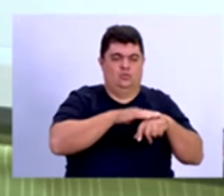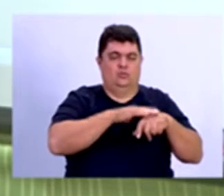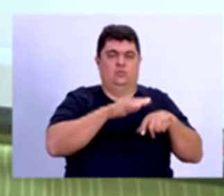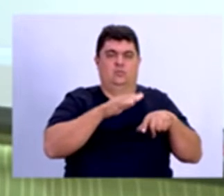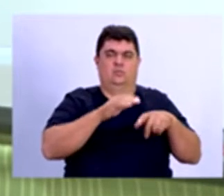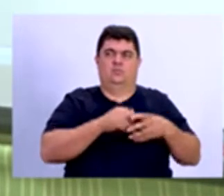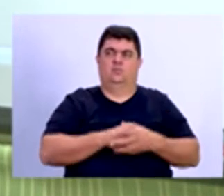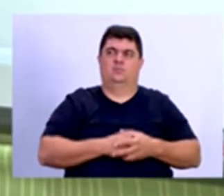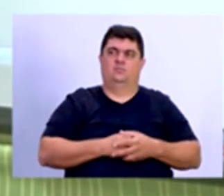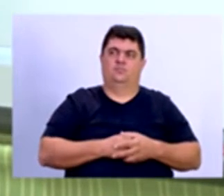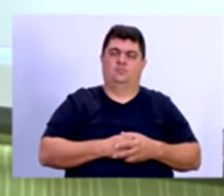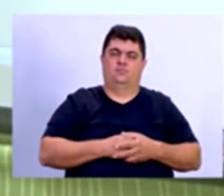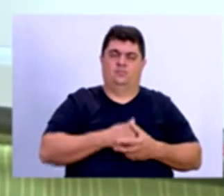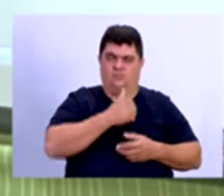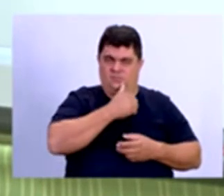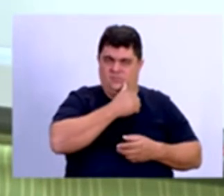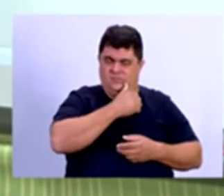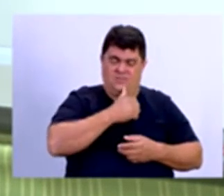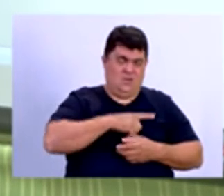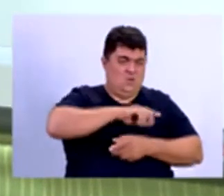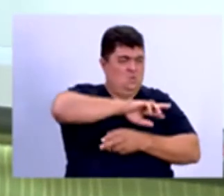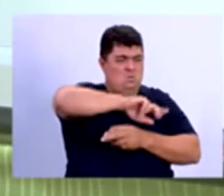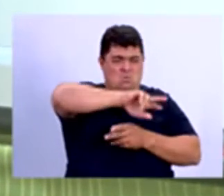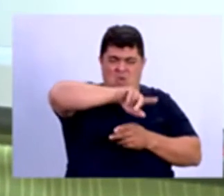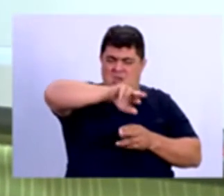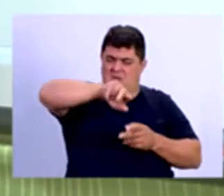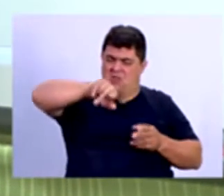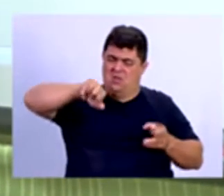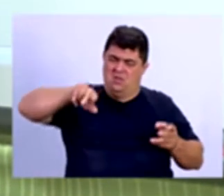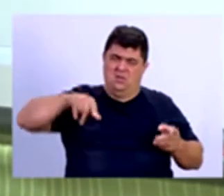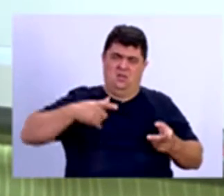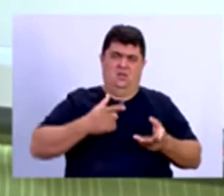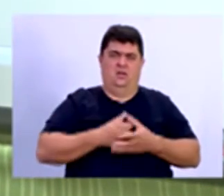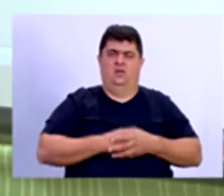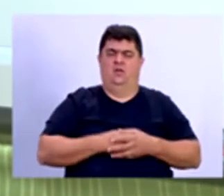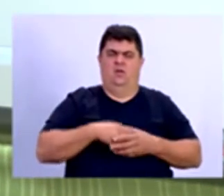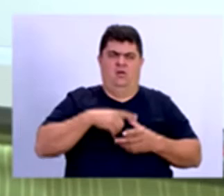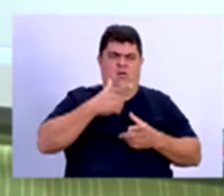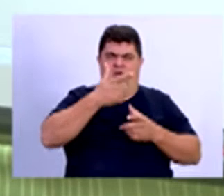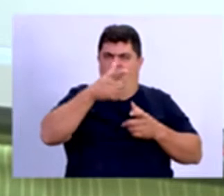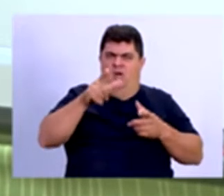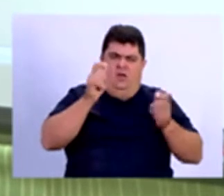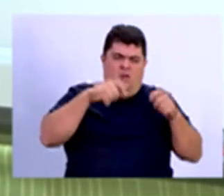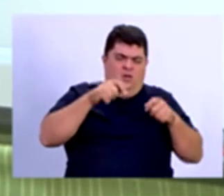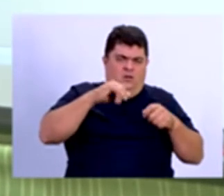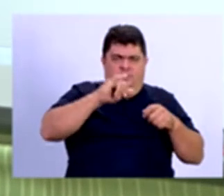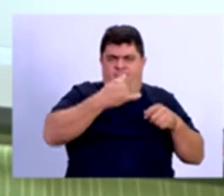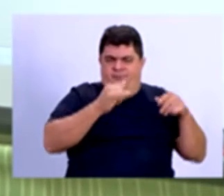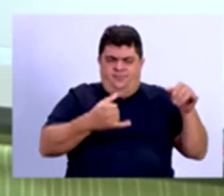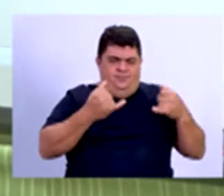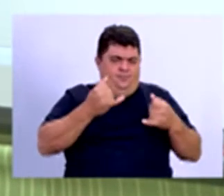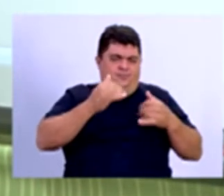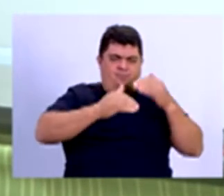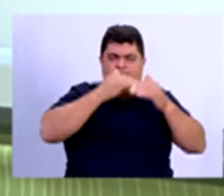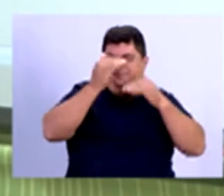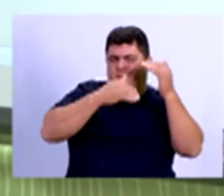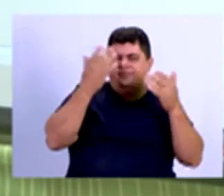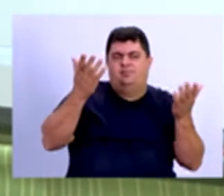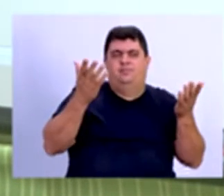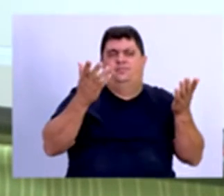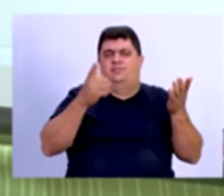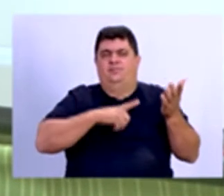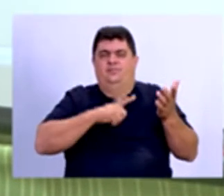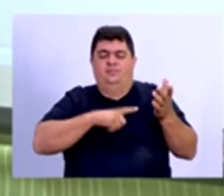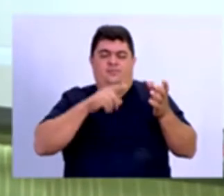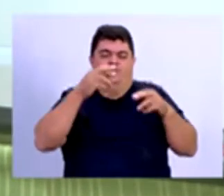então além dele existem várias outras outras outro serviço com aplicações em que fizeram disponibilizados